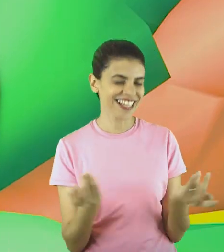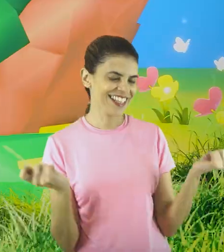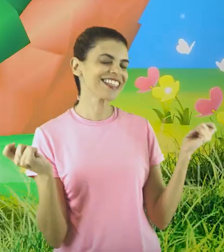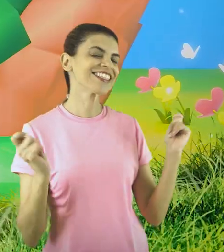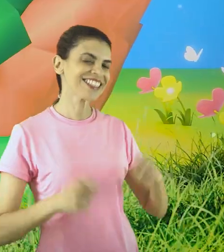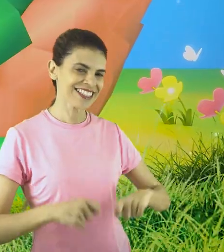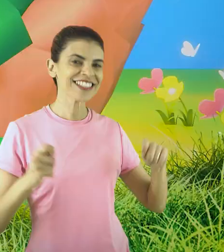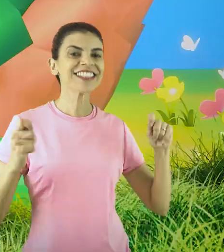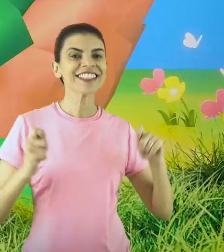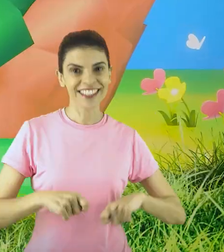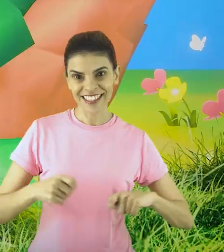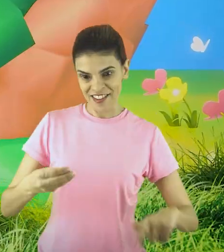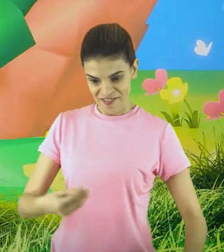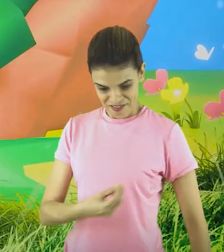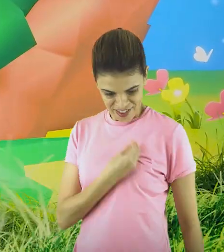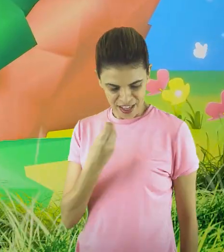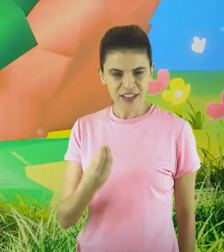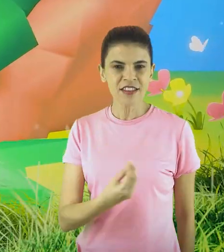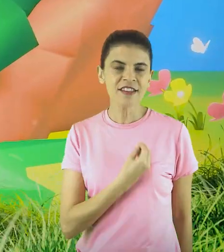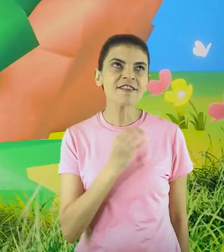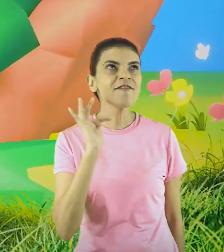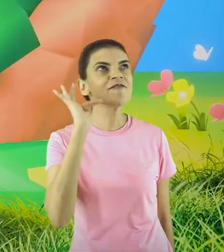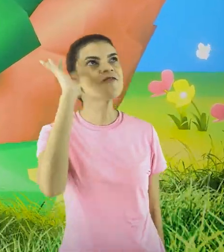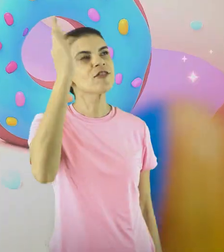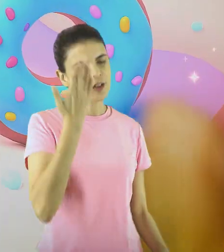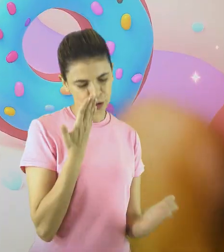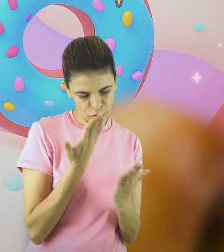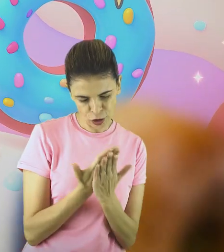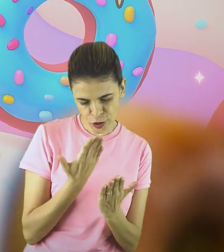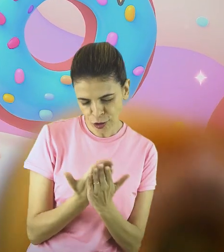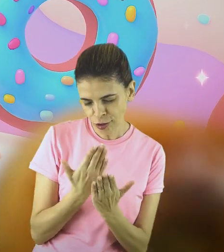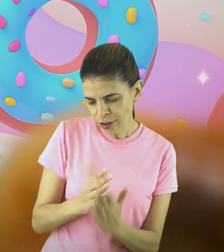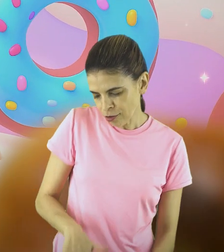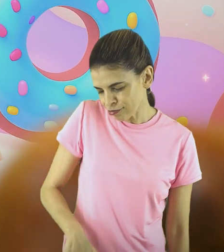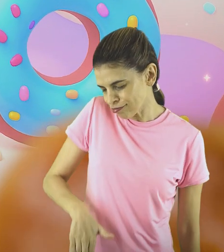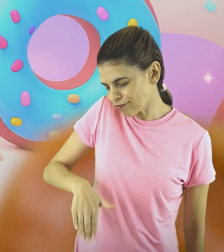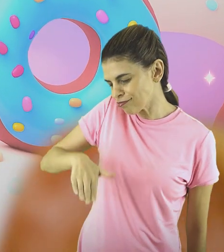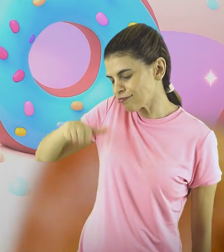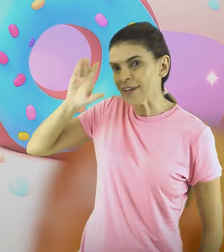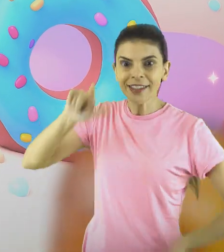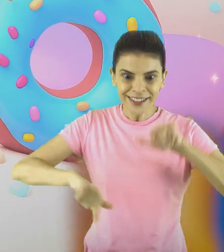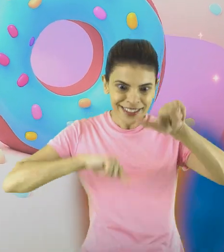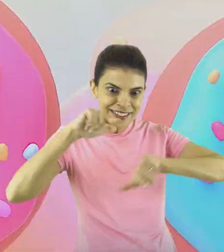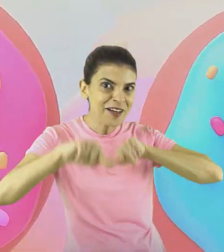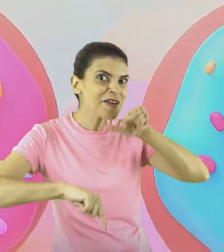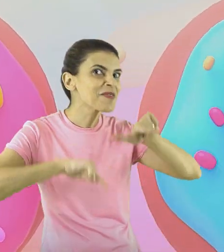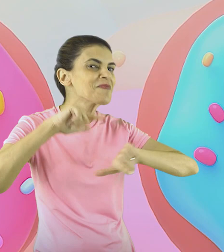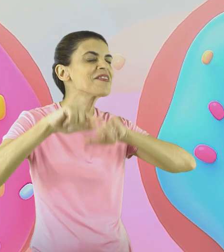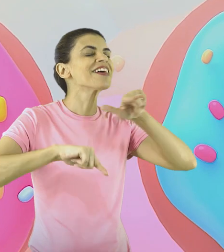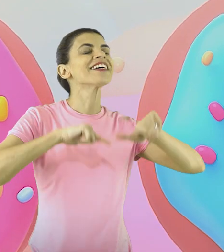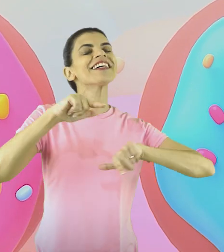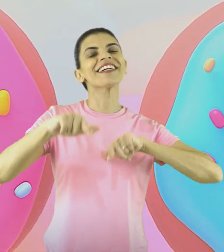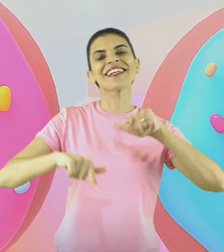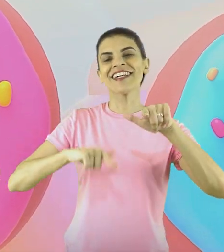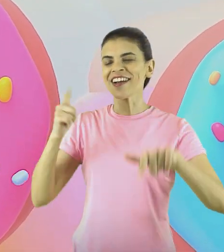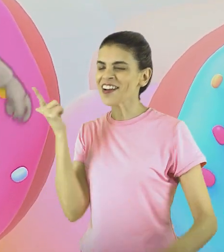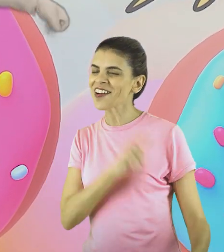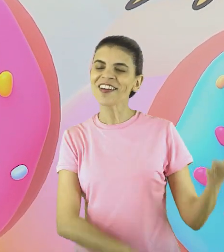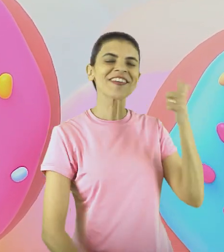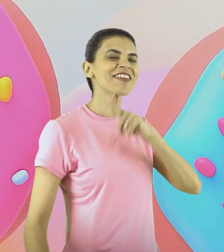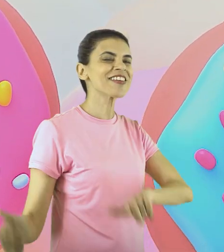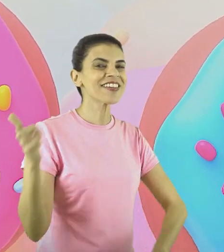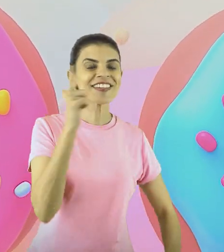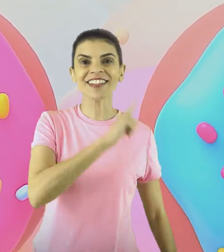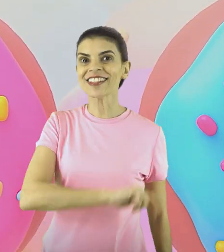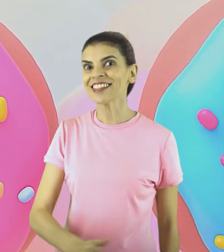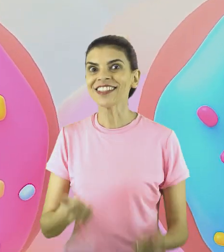acredite na vida, em tudo que você faz. Boa sorte,